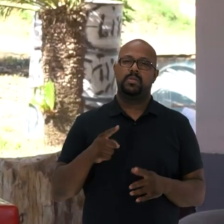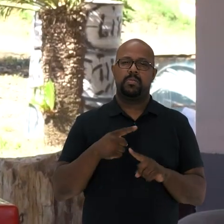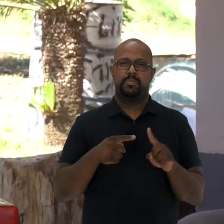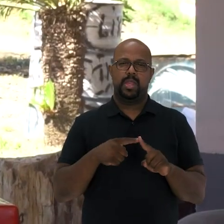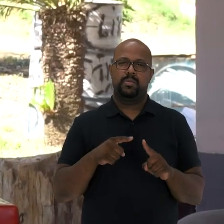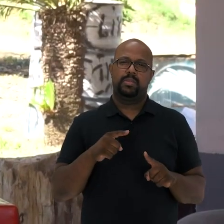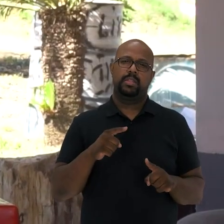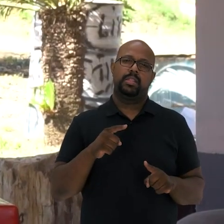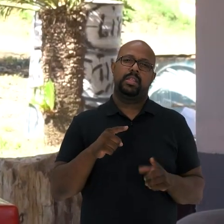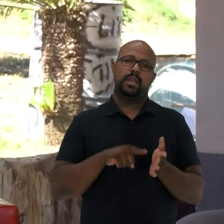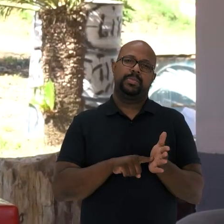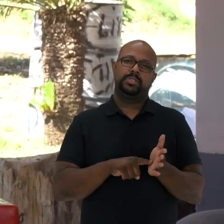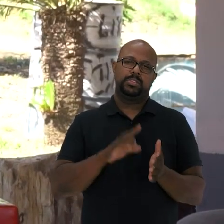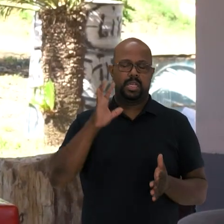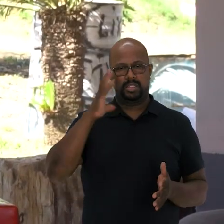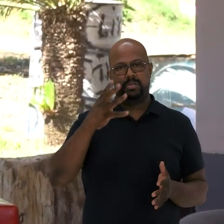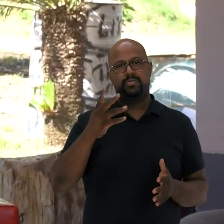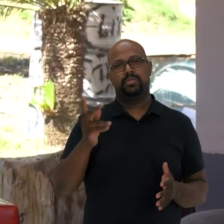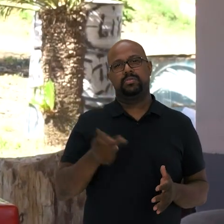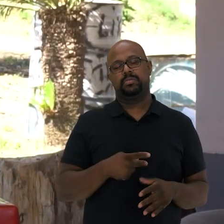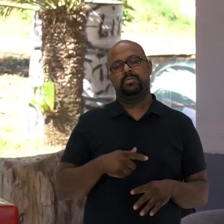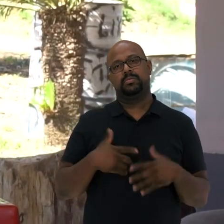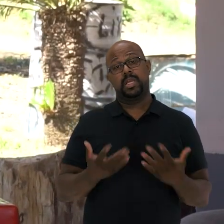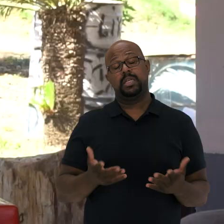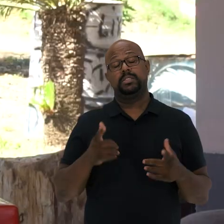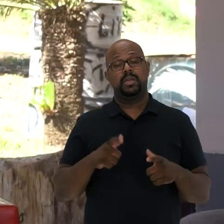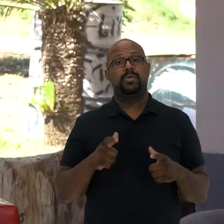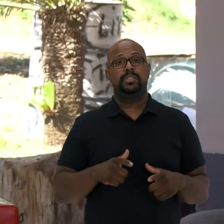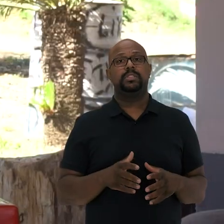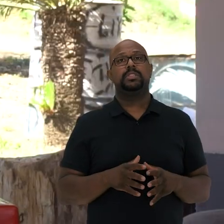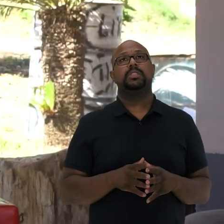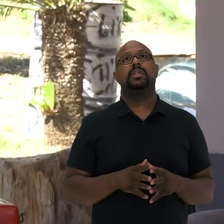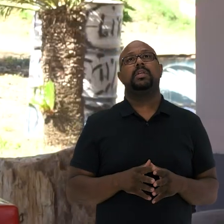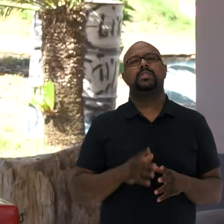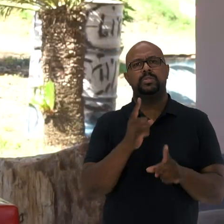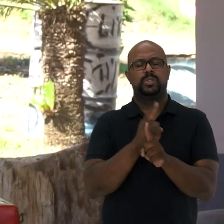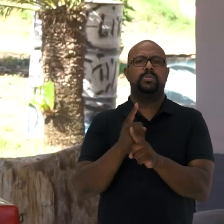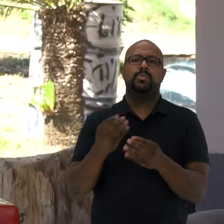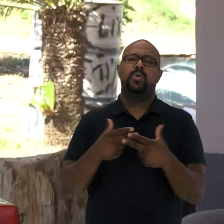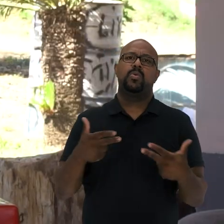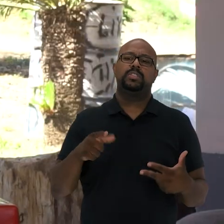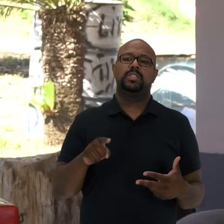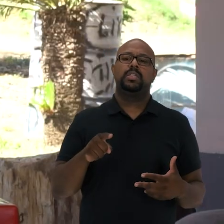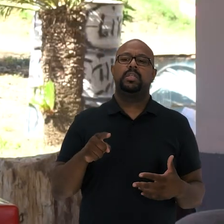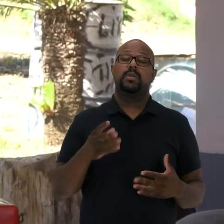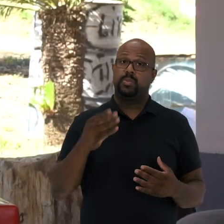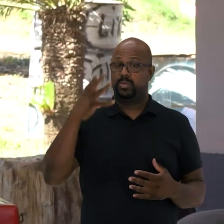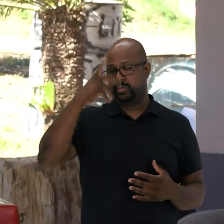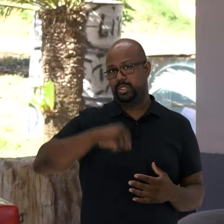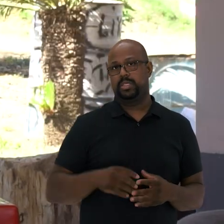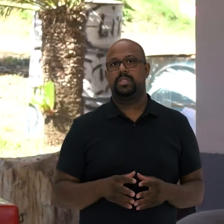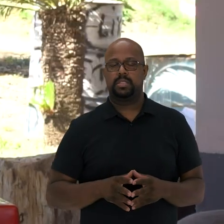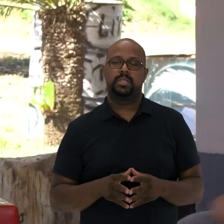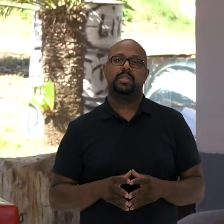da pesquisa, ele veio a falecer, né? Mas aonde descobrimos coisas